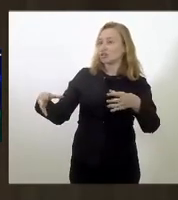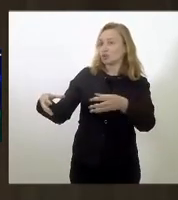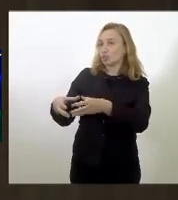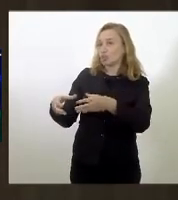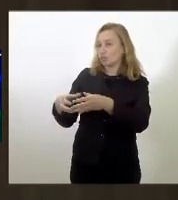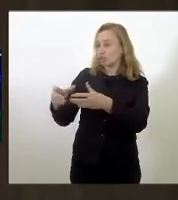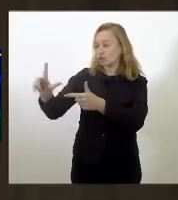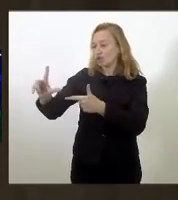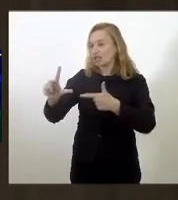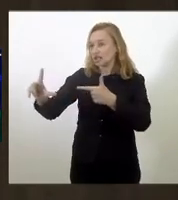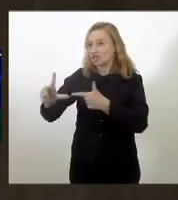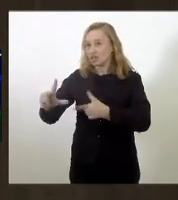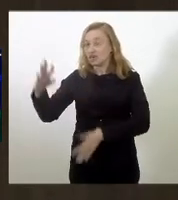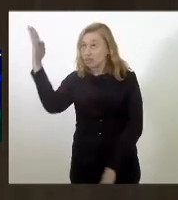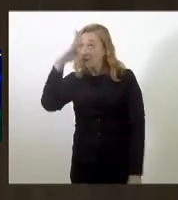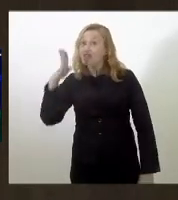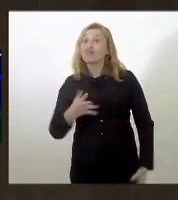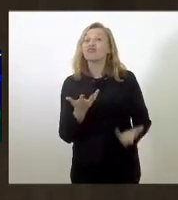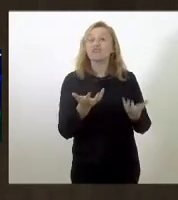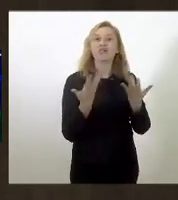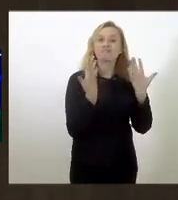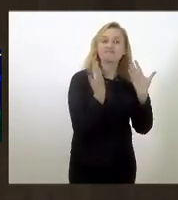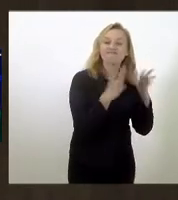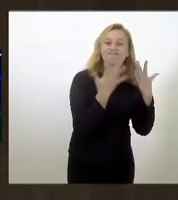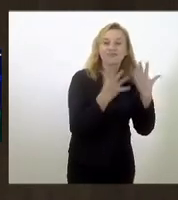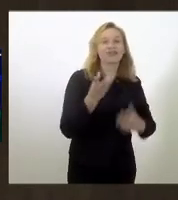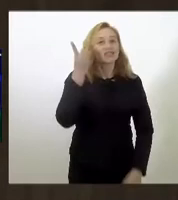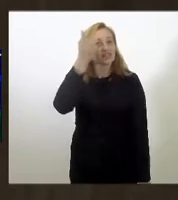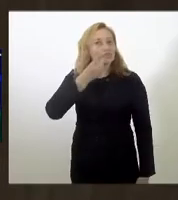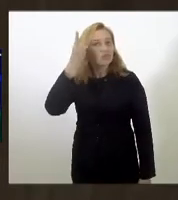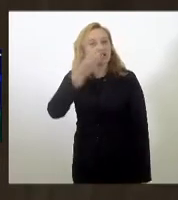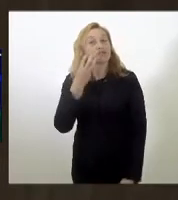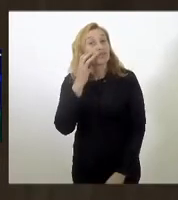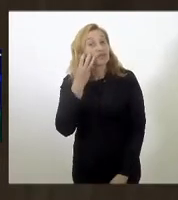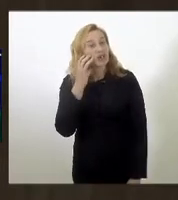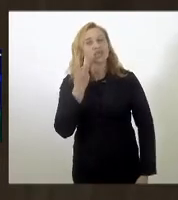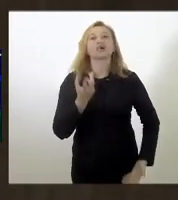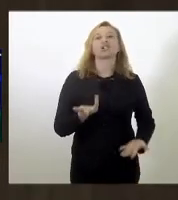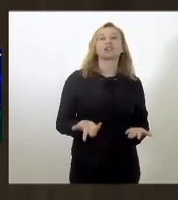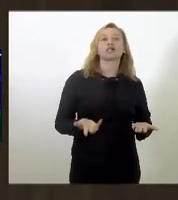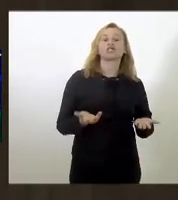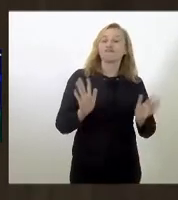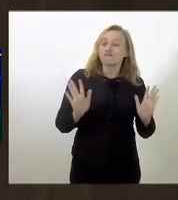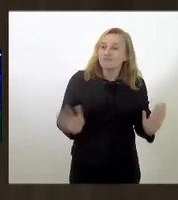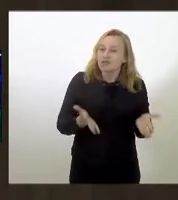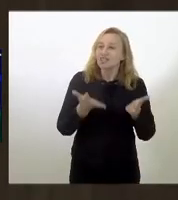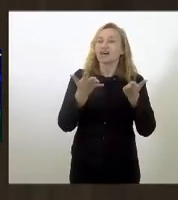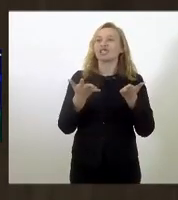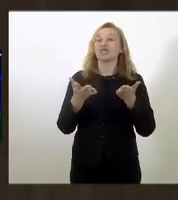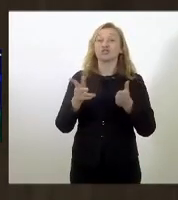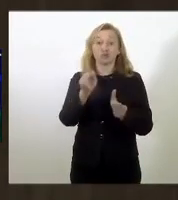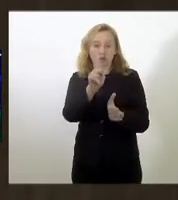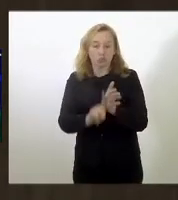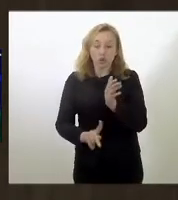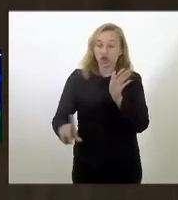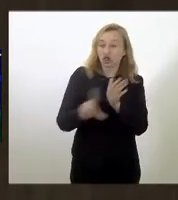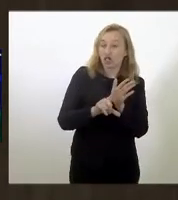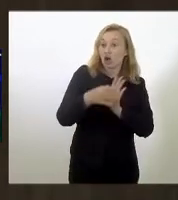brasileiro. Eu quero saudar o deputado Valdec Carneiro pela iniciativa do projeto de